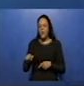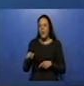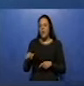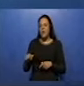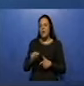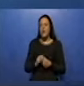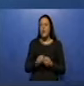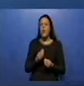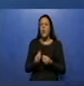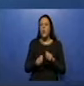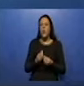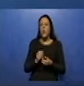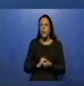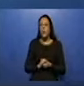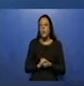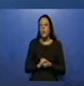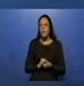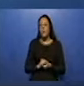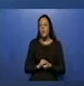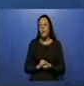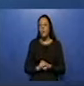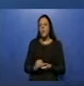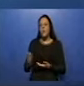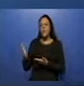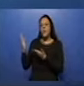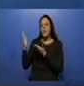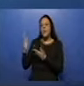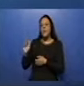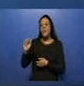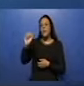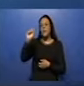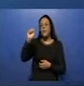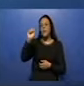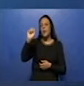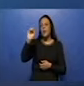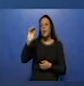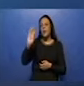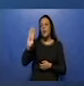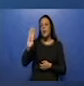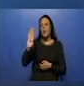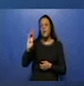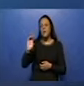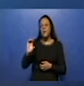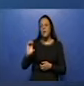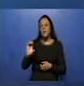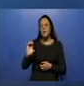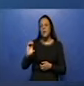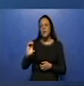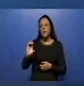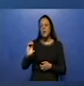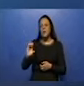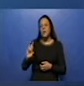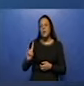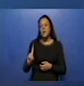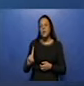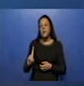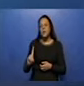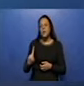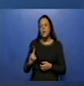A, intensiva, B, extensiva, C, semi-extensiva e D,